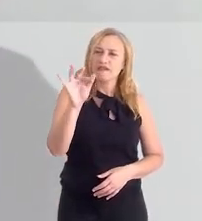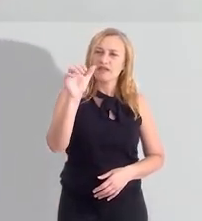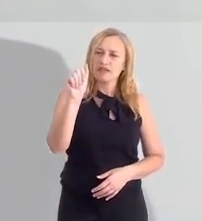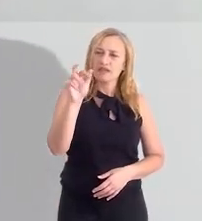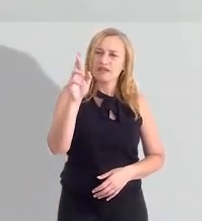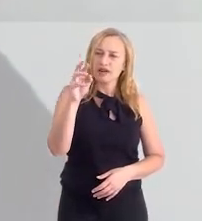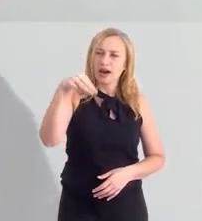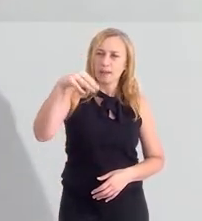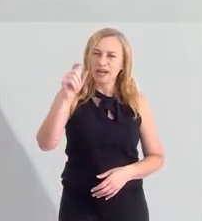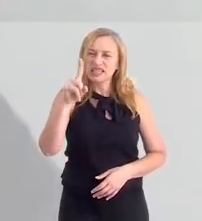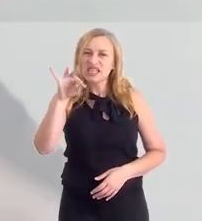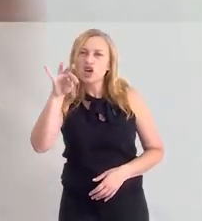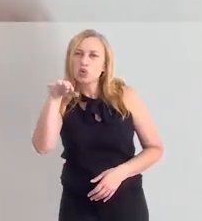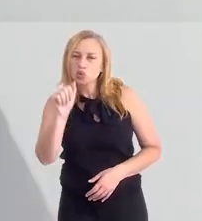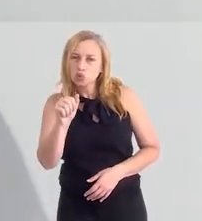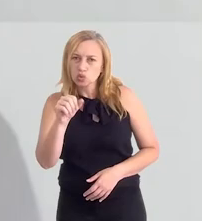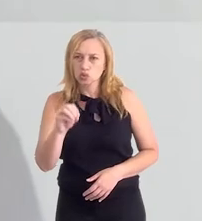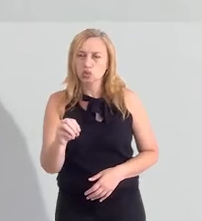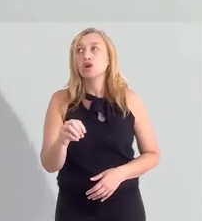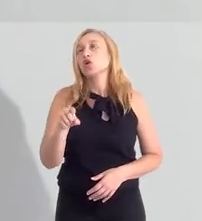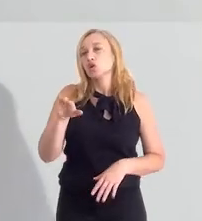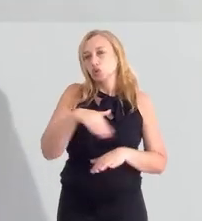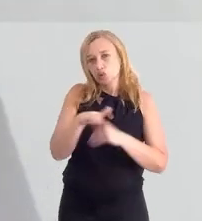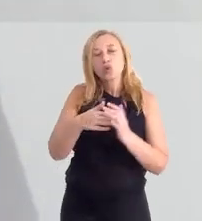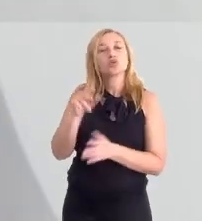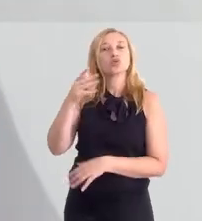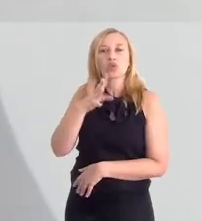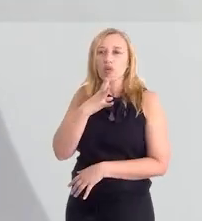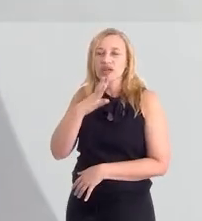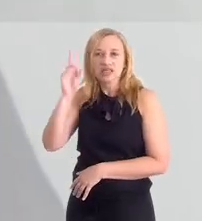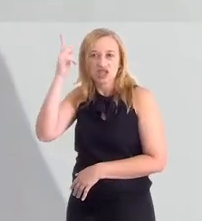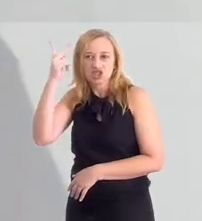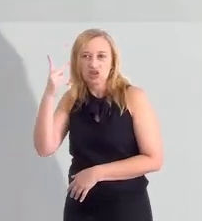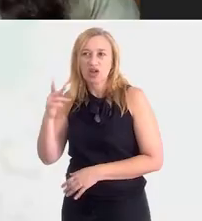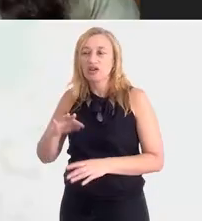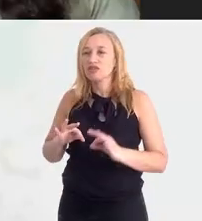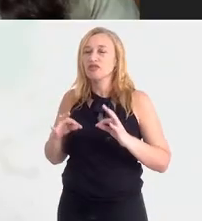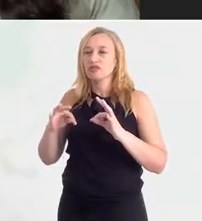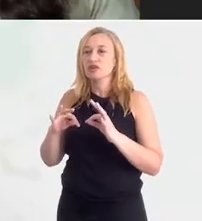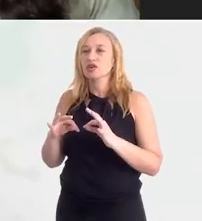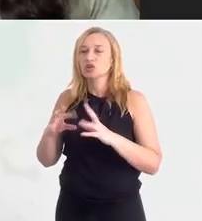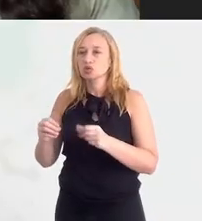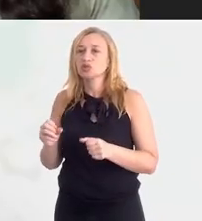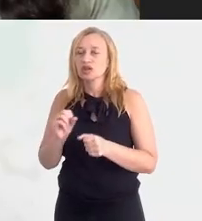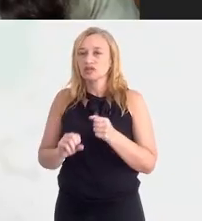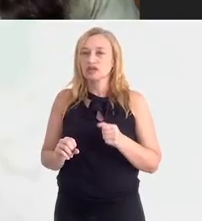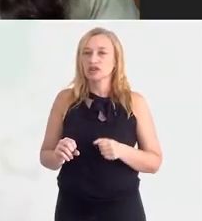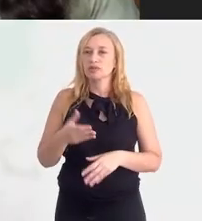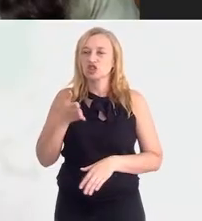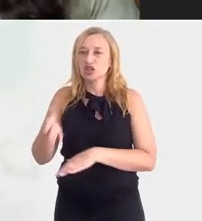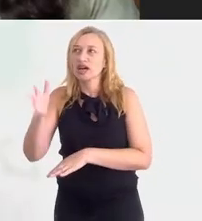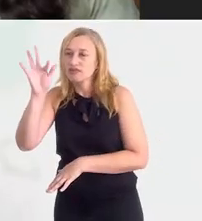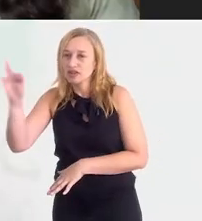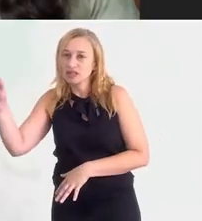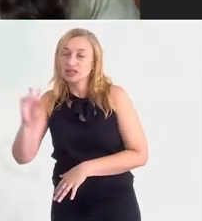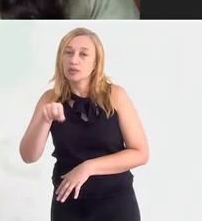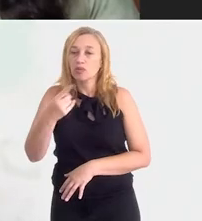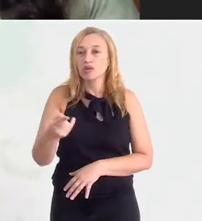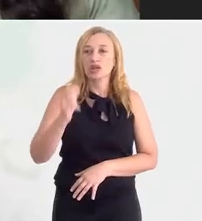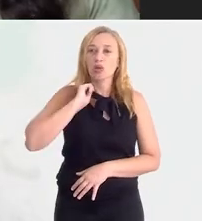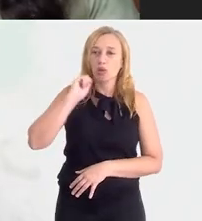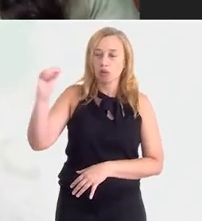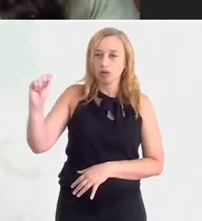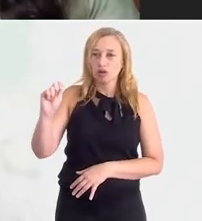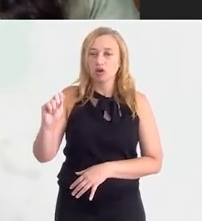história, ela tem dois amantes, ela faz de tudo para chegar a Paris, no final, descoberta, com uma dívida enorme, ela se suicida. E sempre